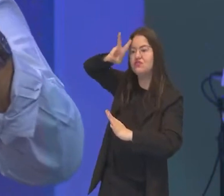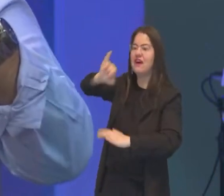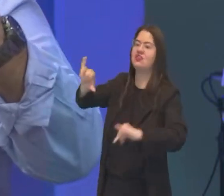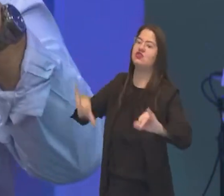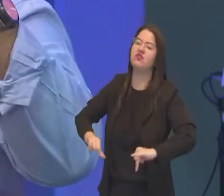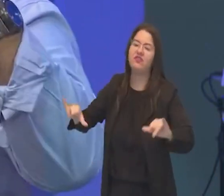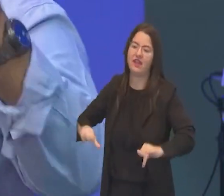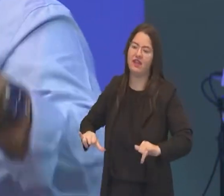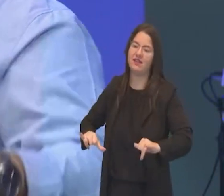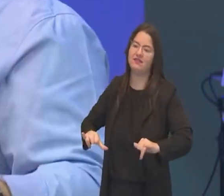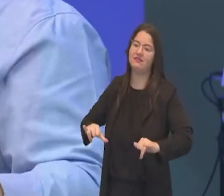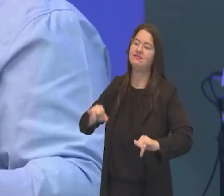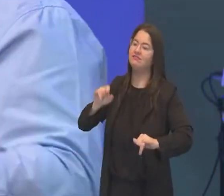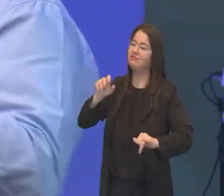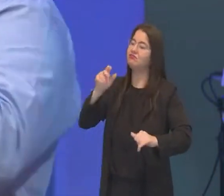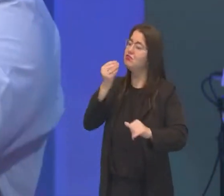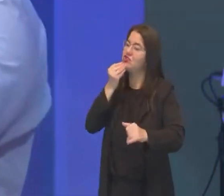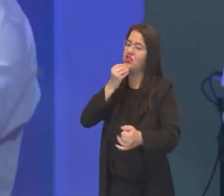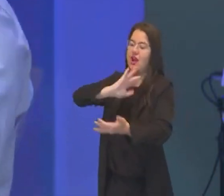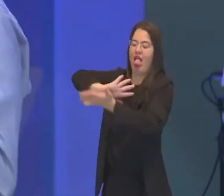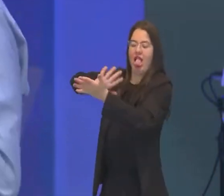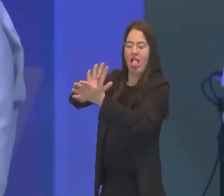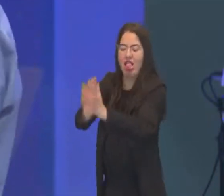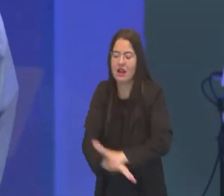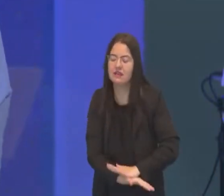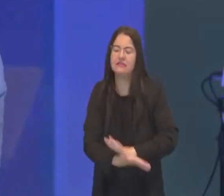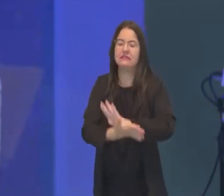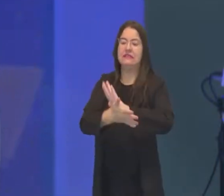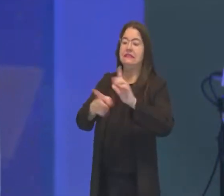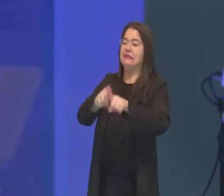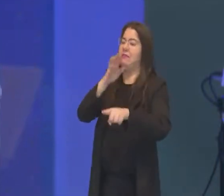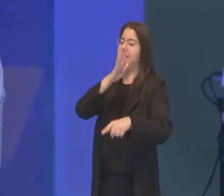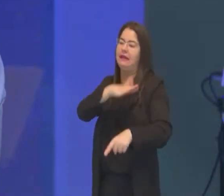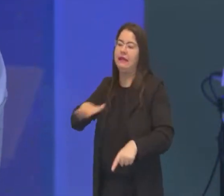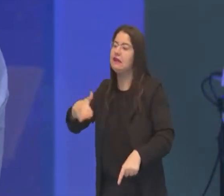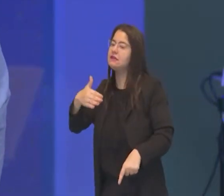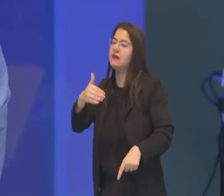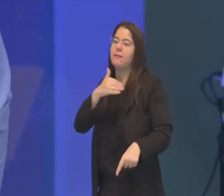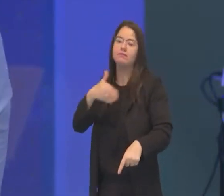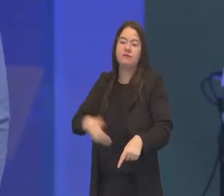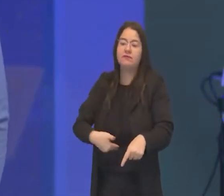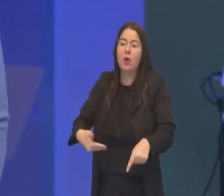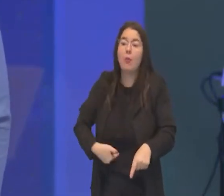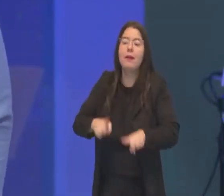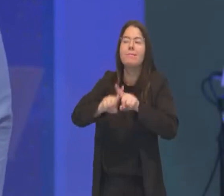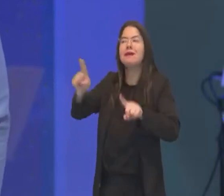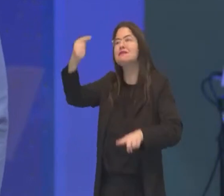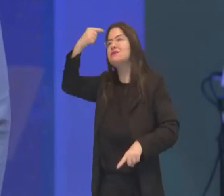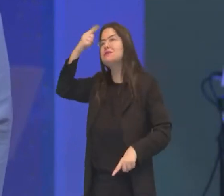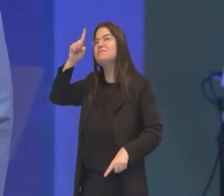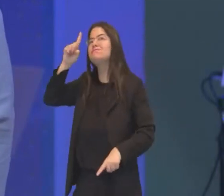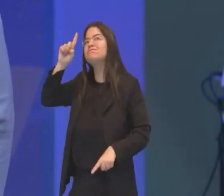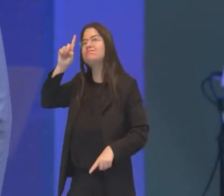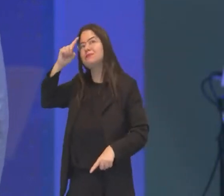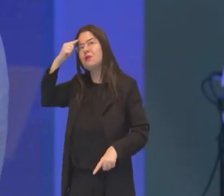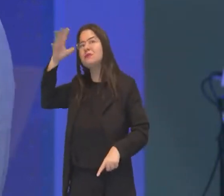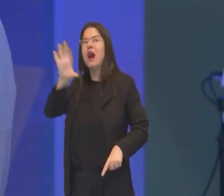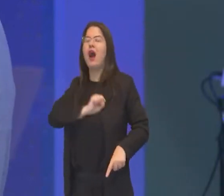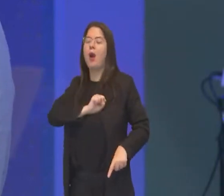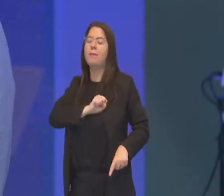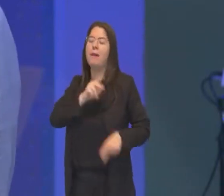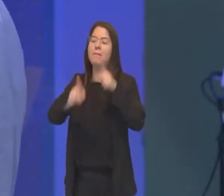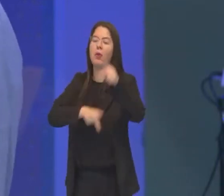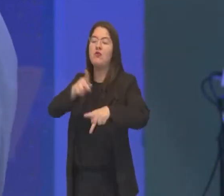famílias seriam dizimadas, crianças morreriam de fome. Mas Deus ama aquele povo do